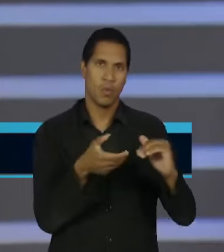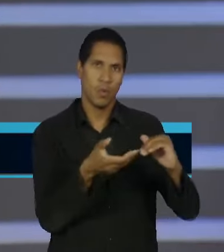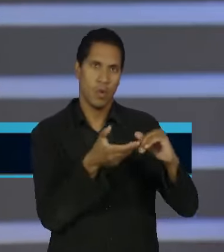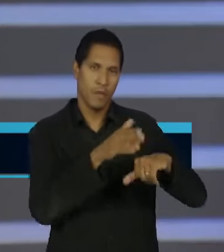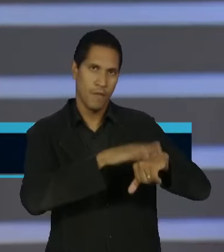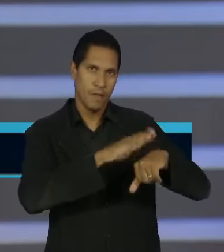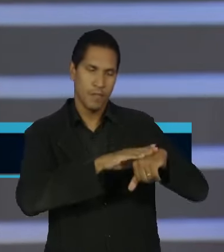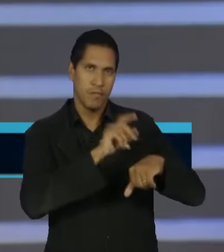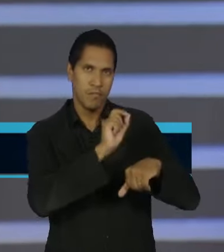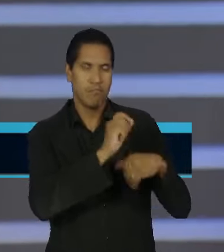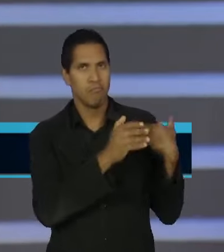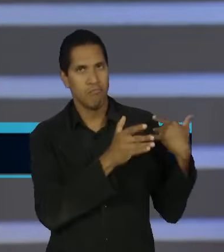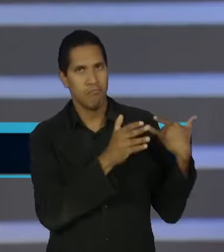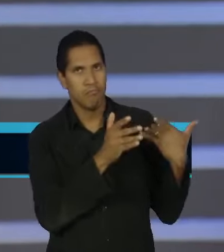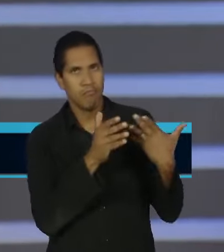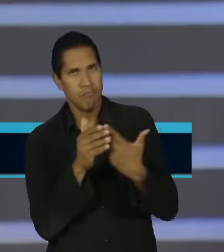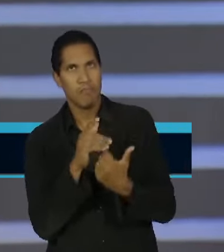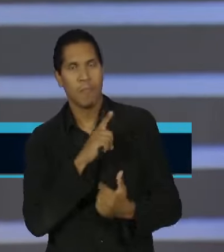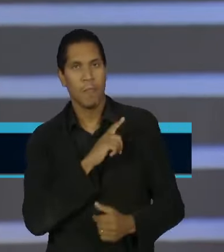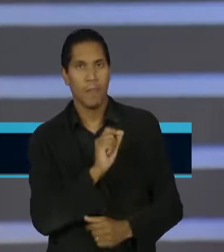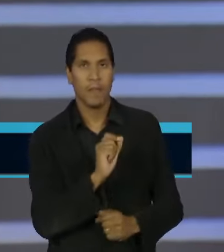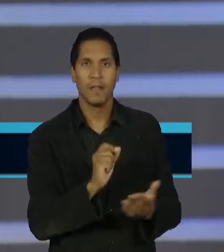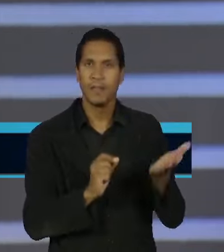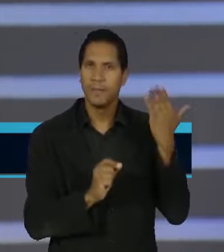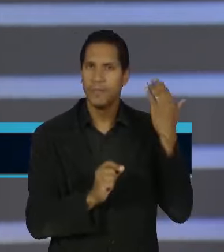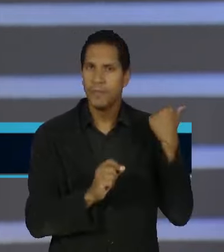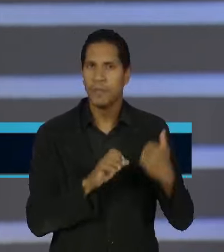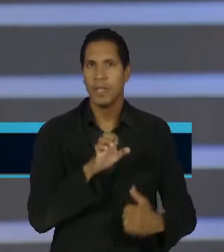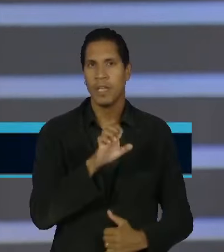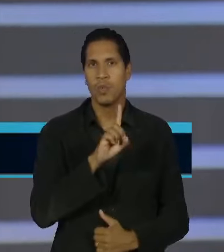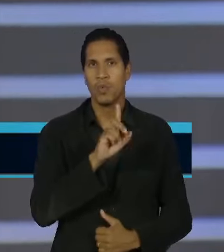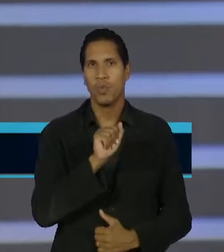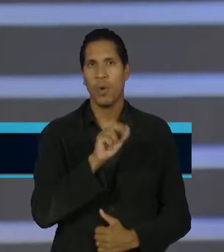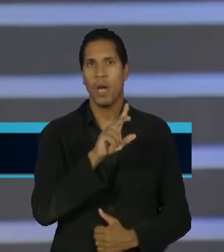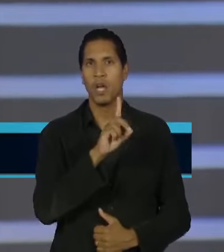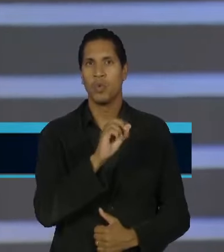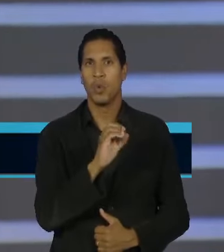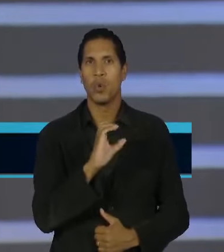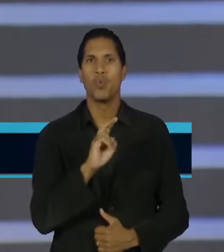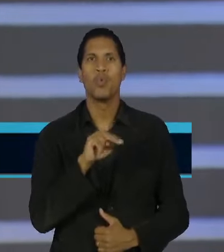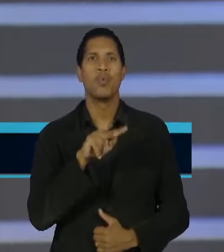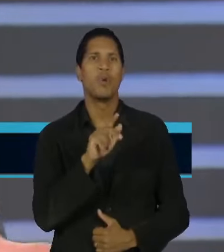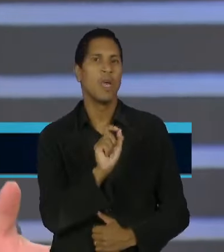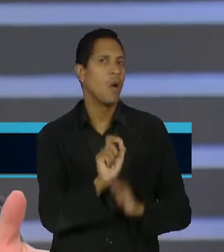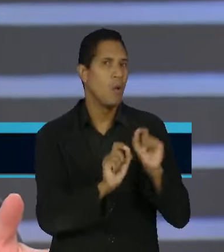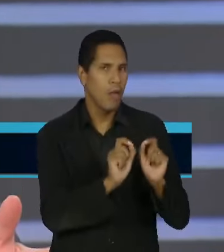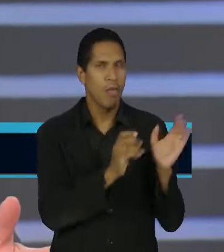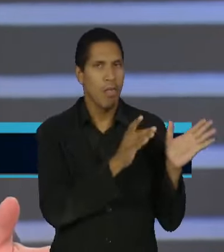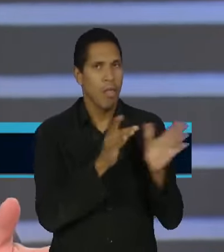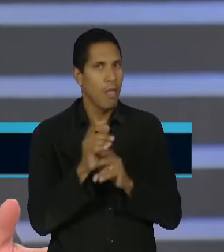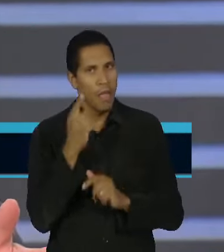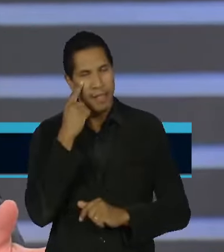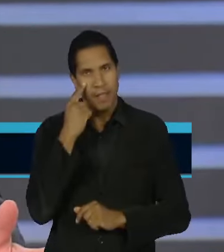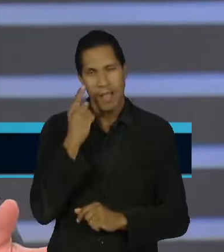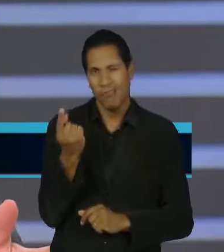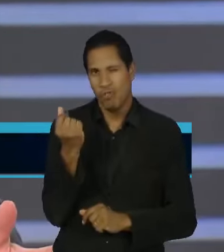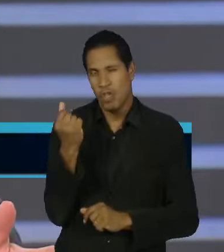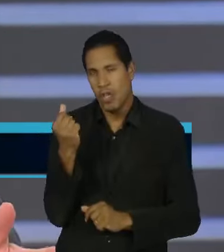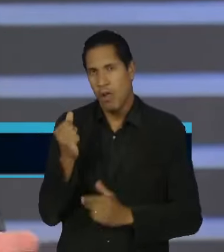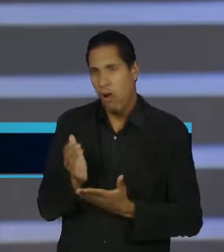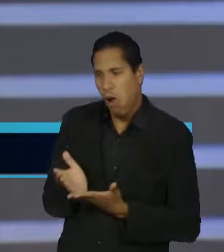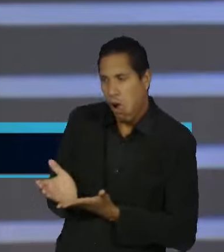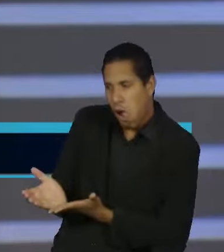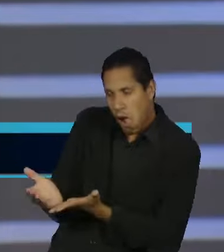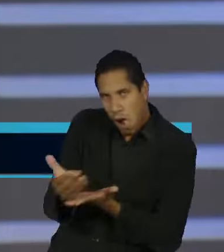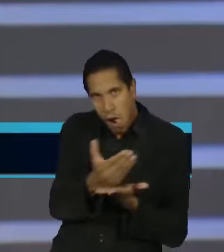des do do da gestão Eduardo Cunha à frente da Câmara dos Deputados é tentar sequestrar uma parte do orçamento que era de